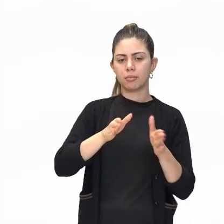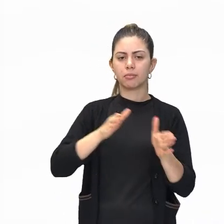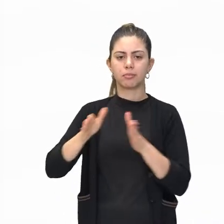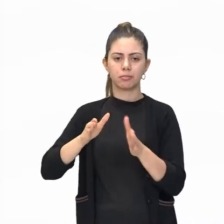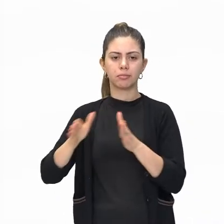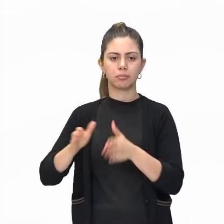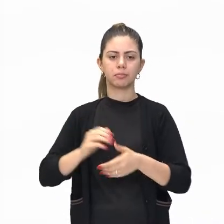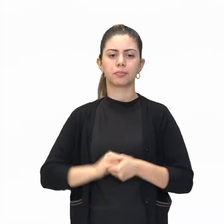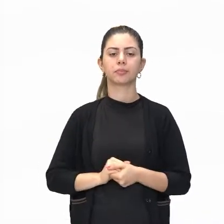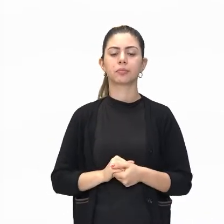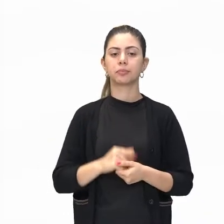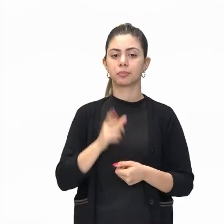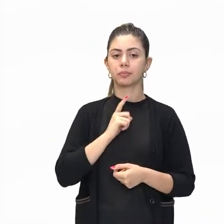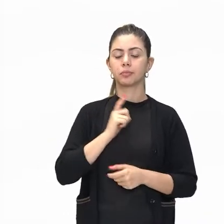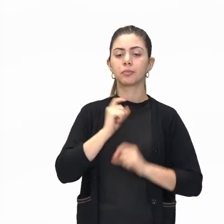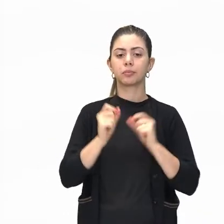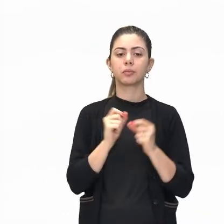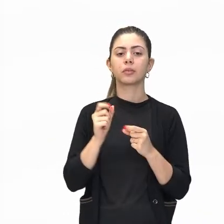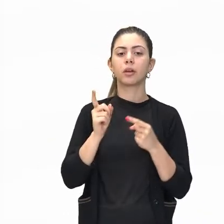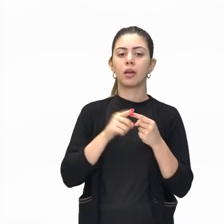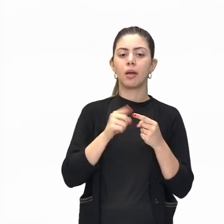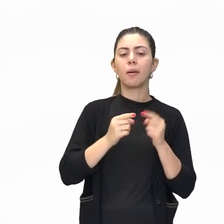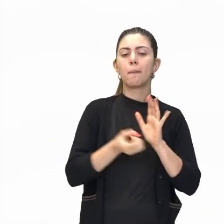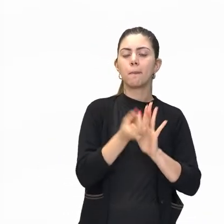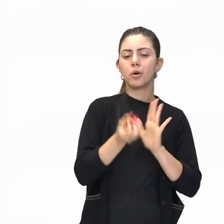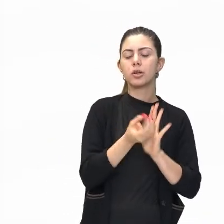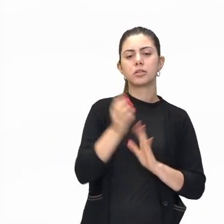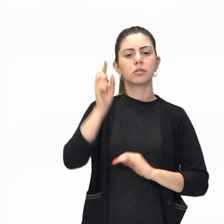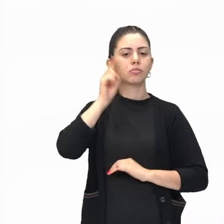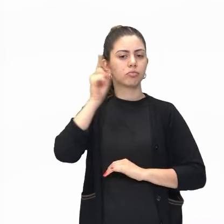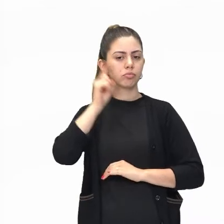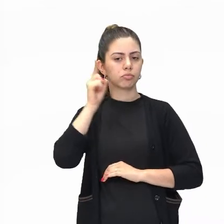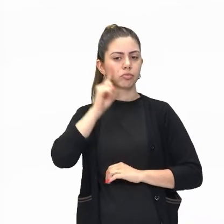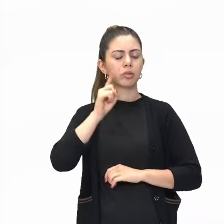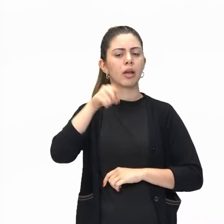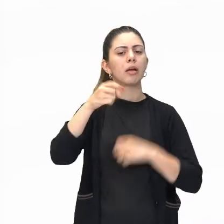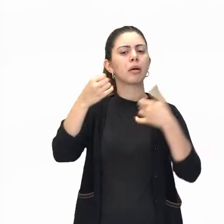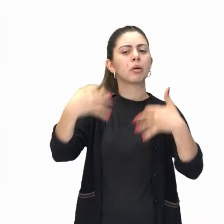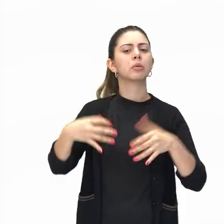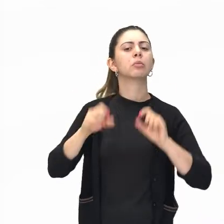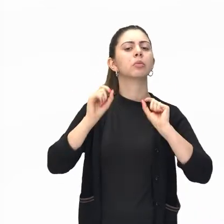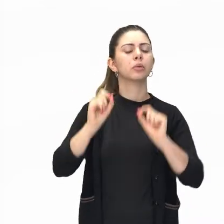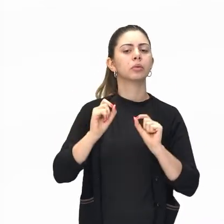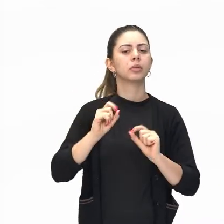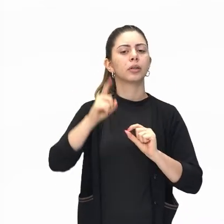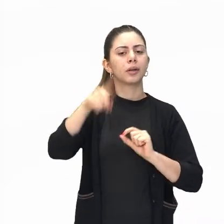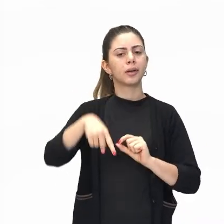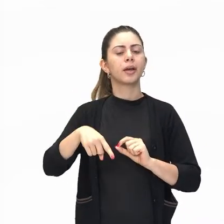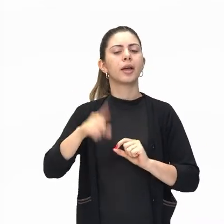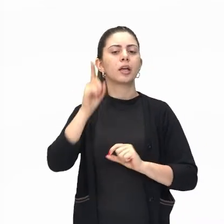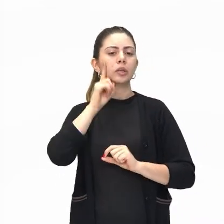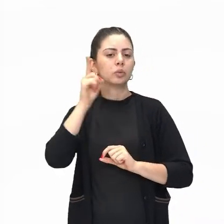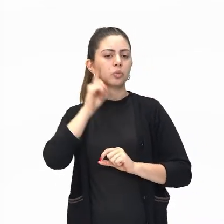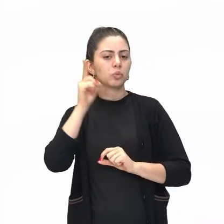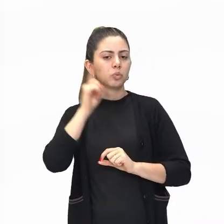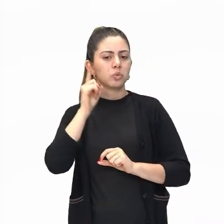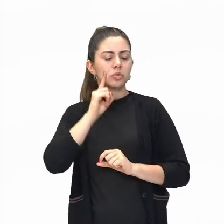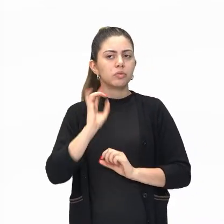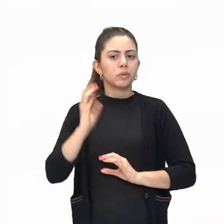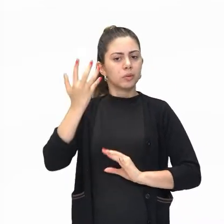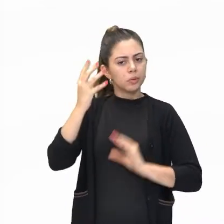aí. Ele tem a fase da poesia cotidiana, onde ele traz o quê? Relatos do cotidiano